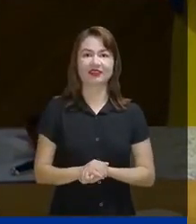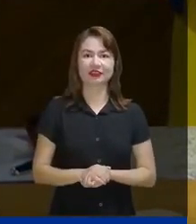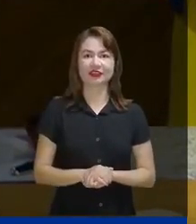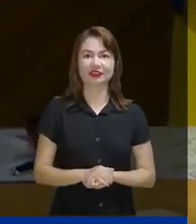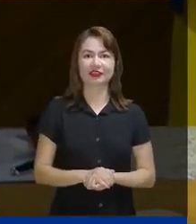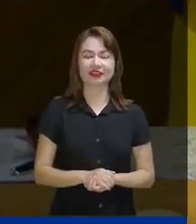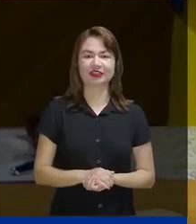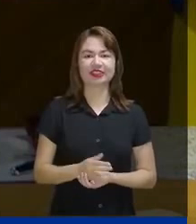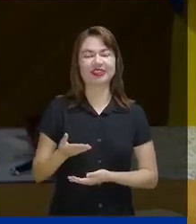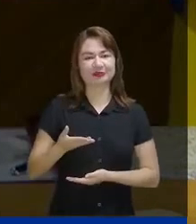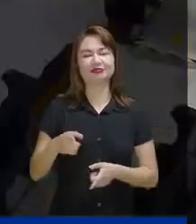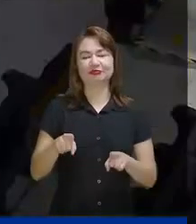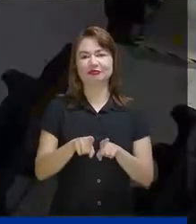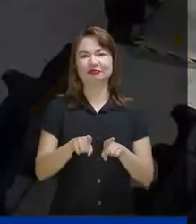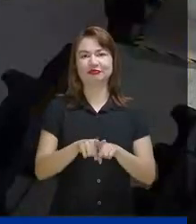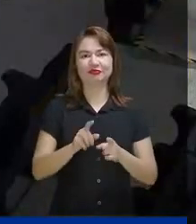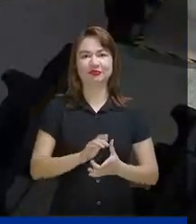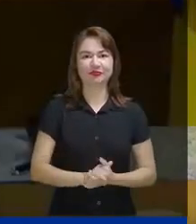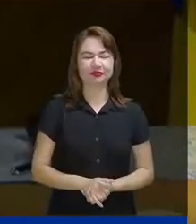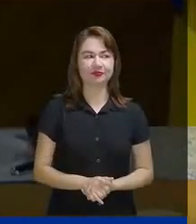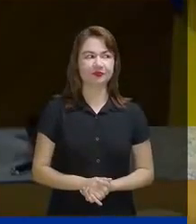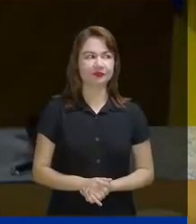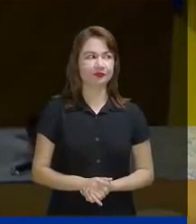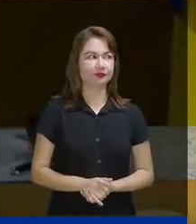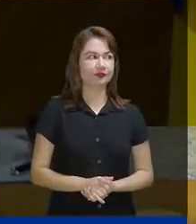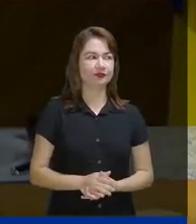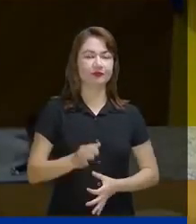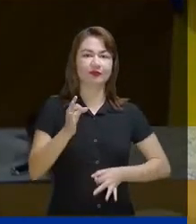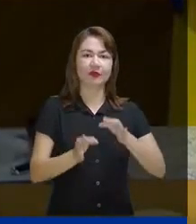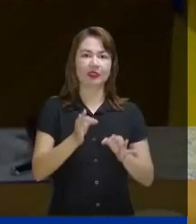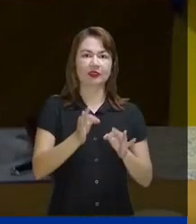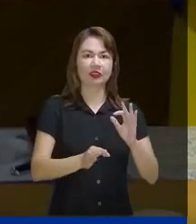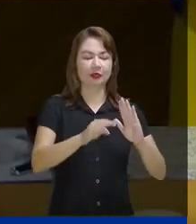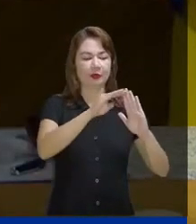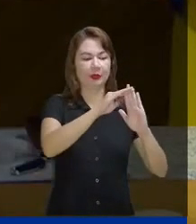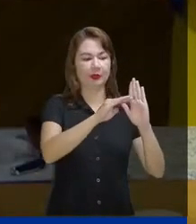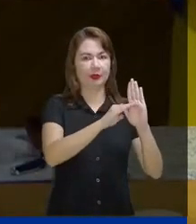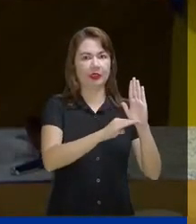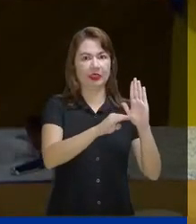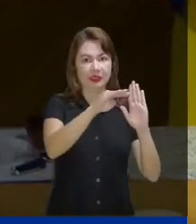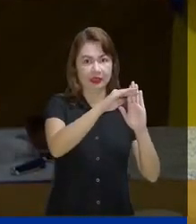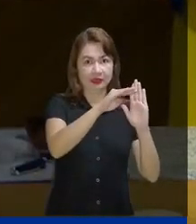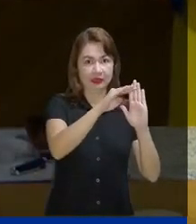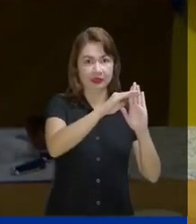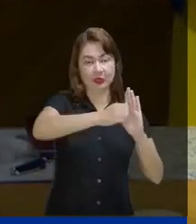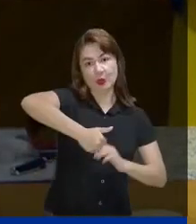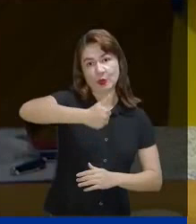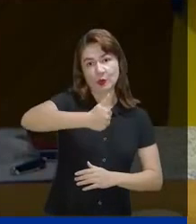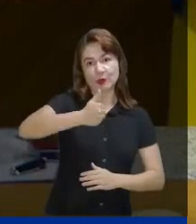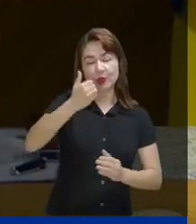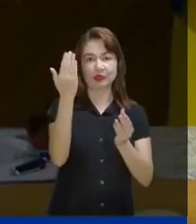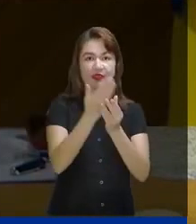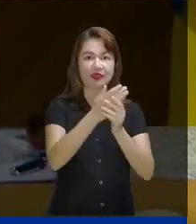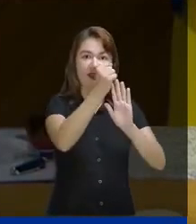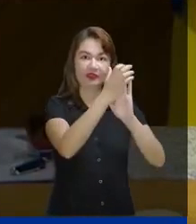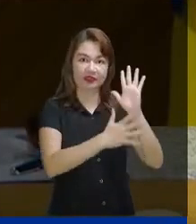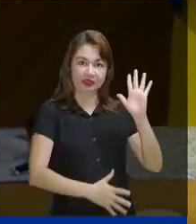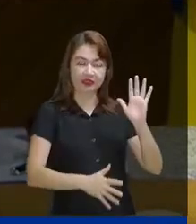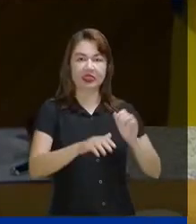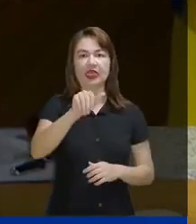honra da presença virtual. Chamo a julgamento item 1 da pauta, embargo de declaração na ação na AIGE